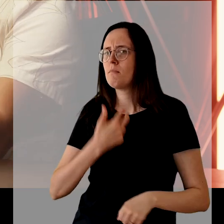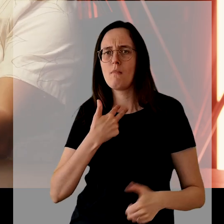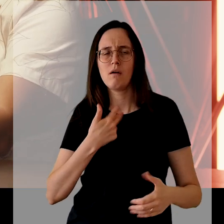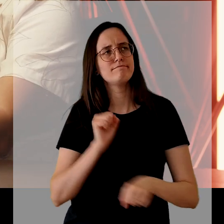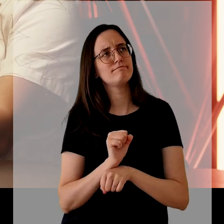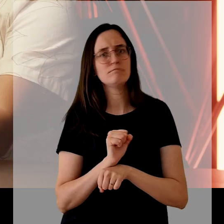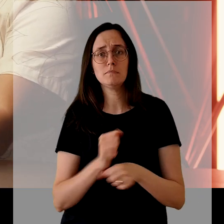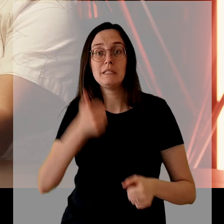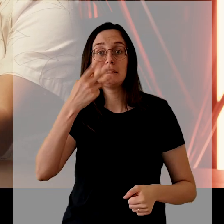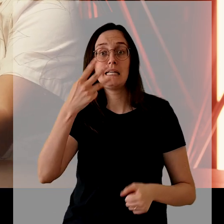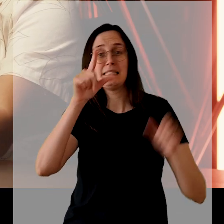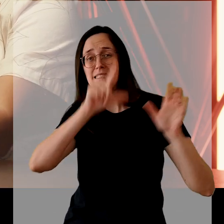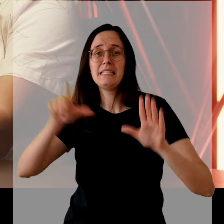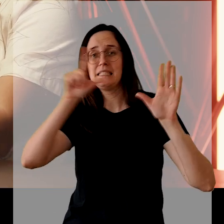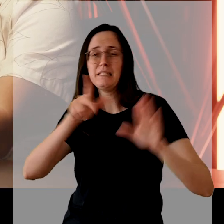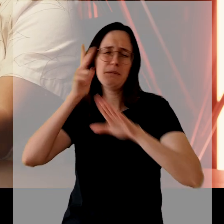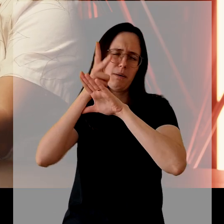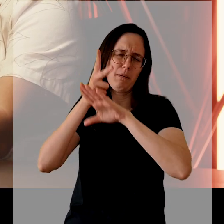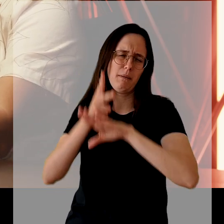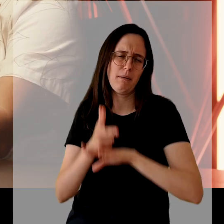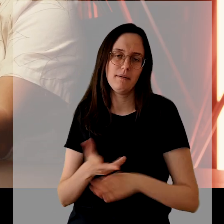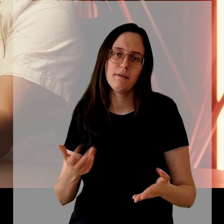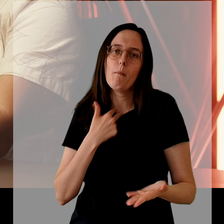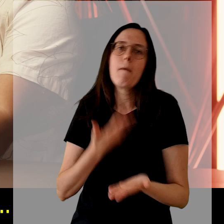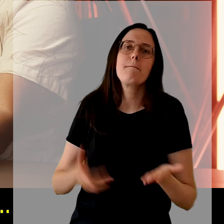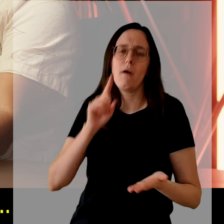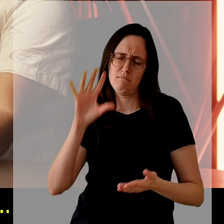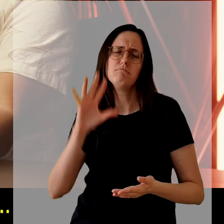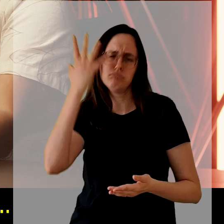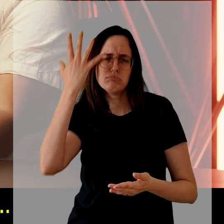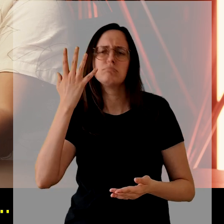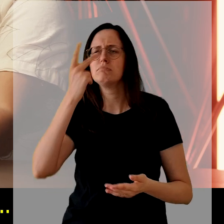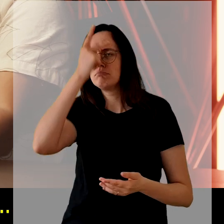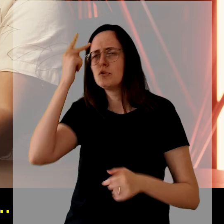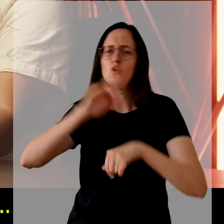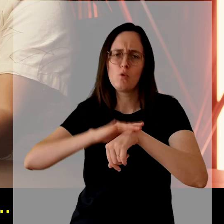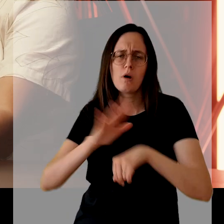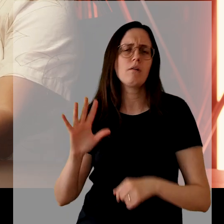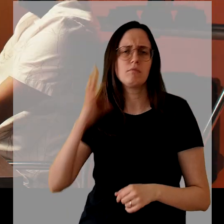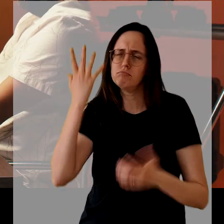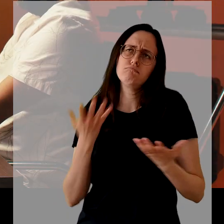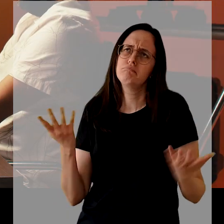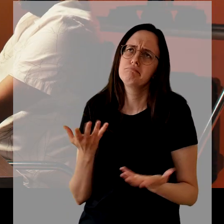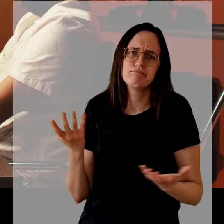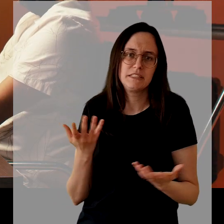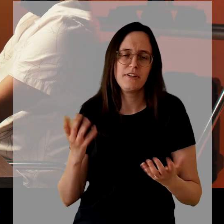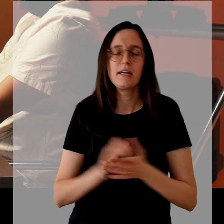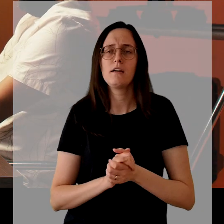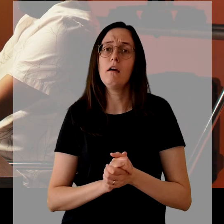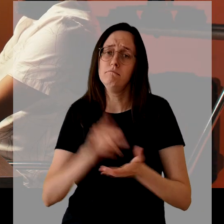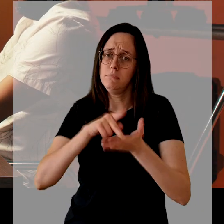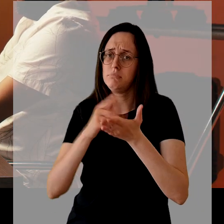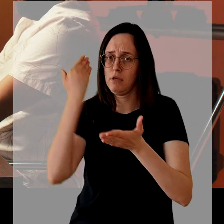está filmando 13 semanas, né, de filmagem. Então, tipo, acontece de alguém ficar doente e alguém, sei lá,